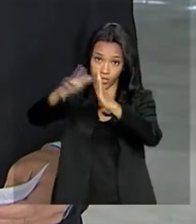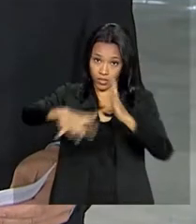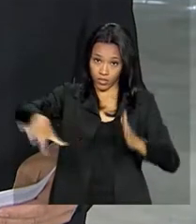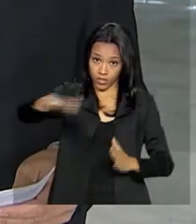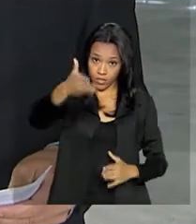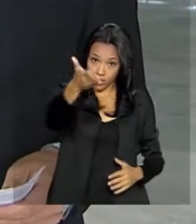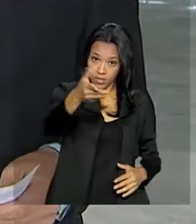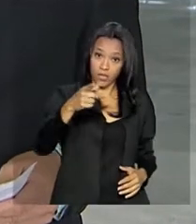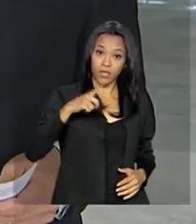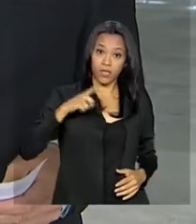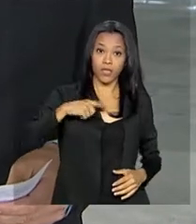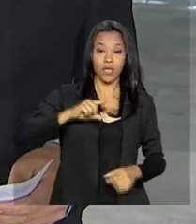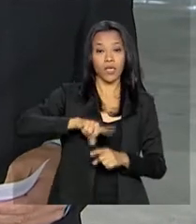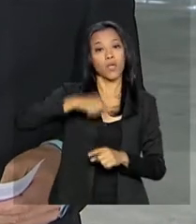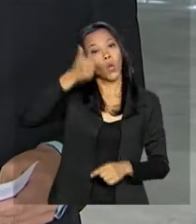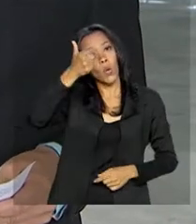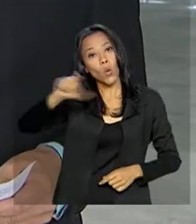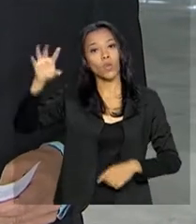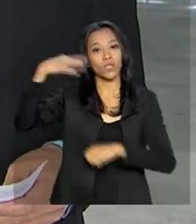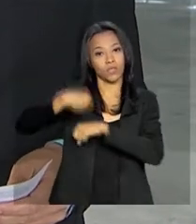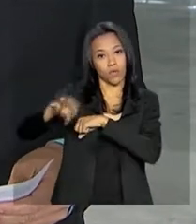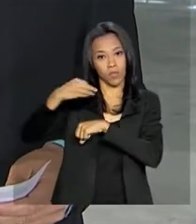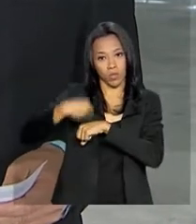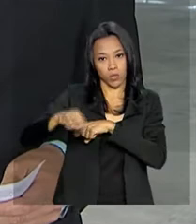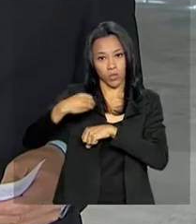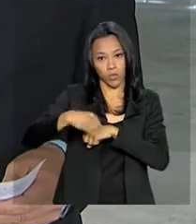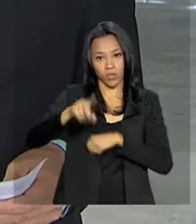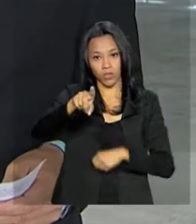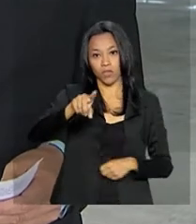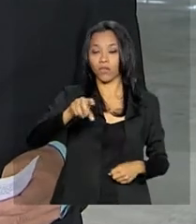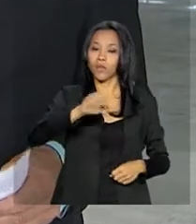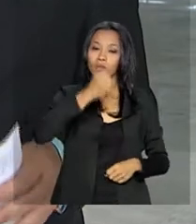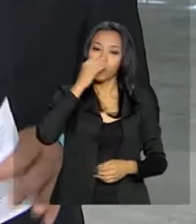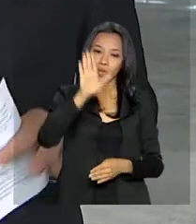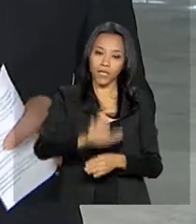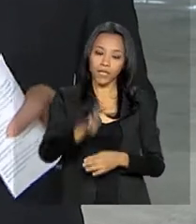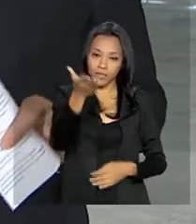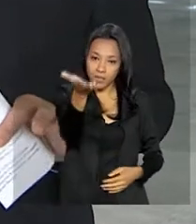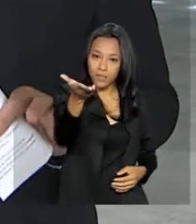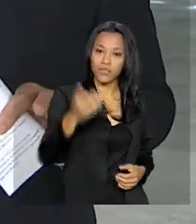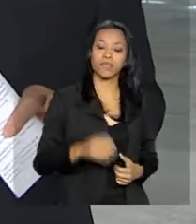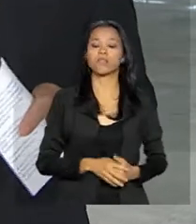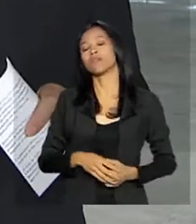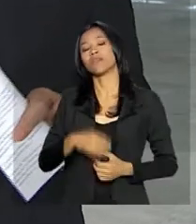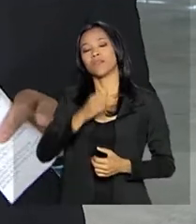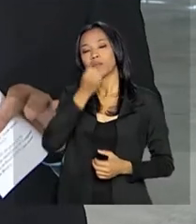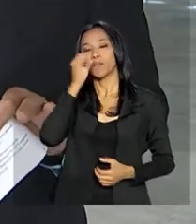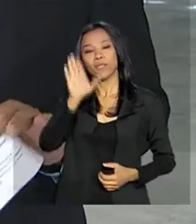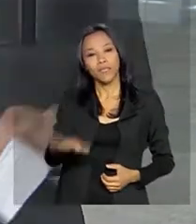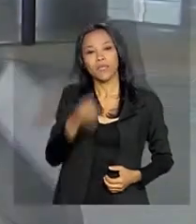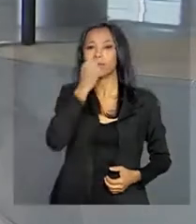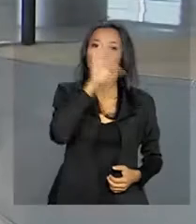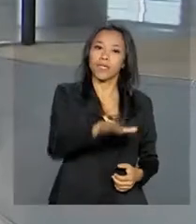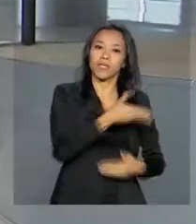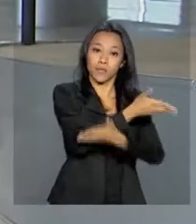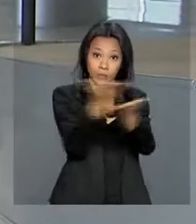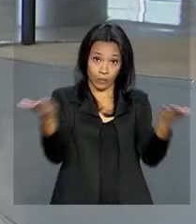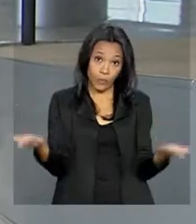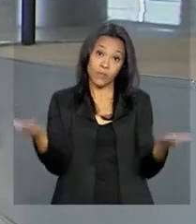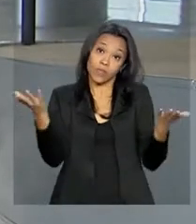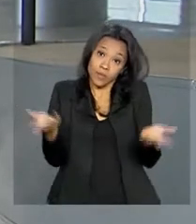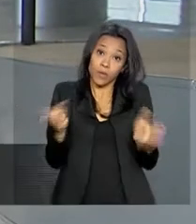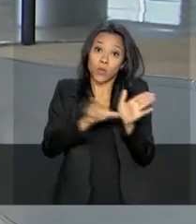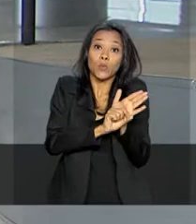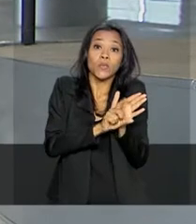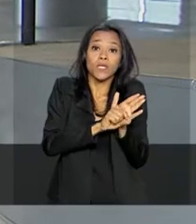colega Ney Pereira tem outras informações para a gente. Olá, Ney, boa tarde para você. Boa tarde, Leandro. Boa tarde a todos. Pois é, Leandro, pelo